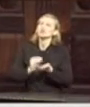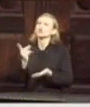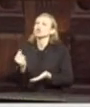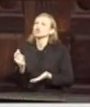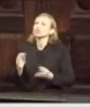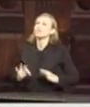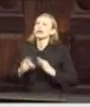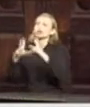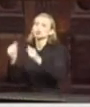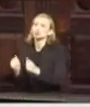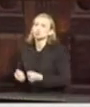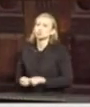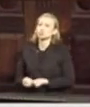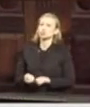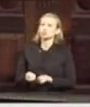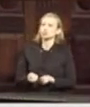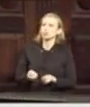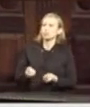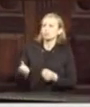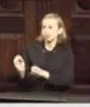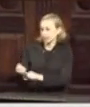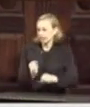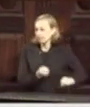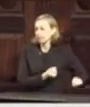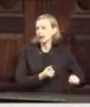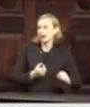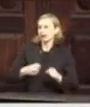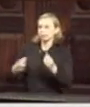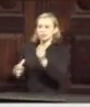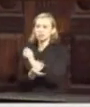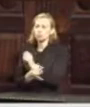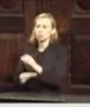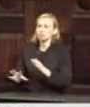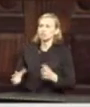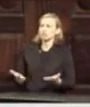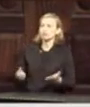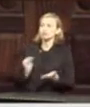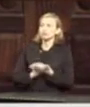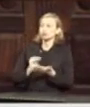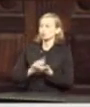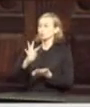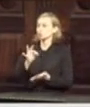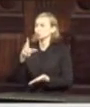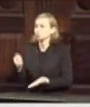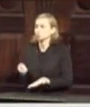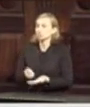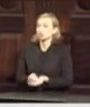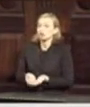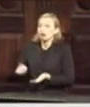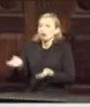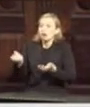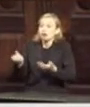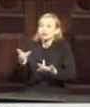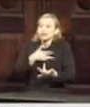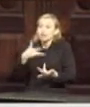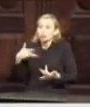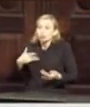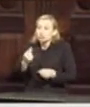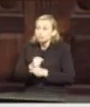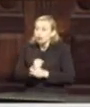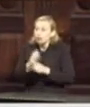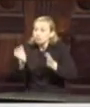para merenda, para faxina, para segurança, falta dinheiro para tudo. A saúde, esse